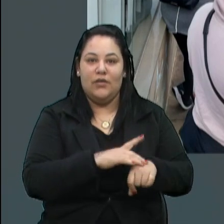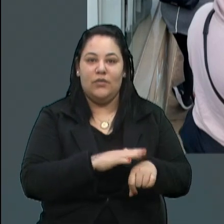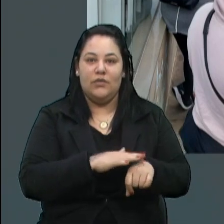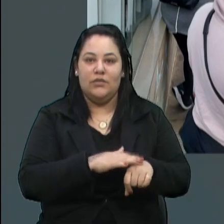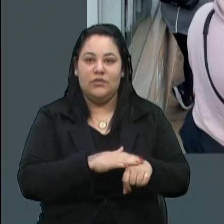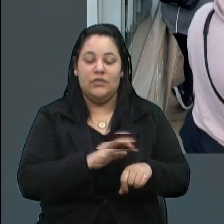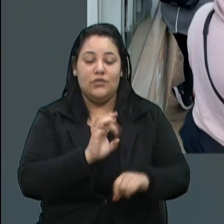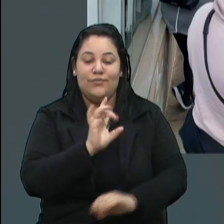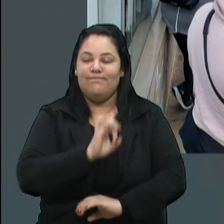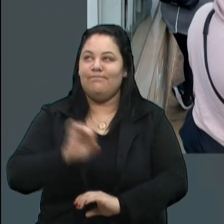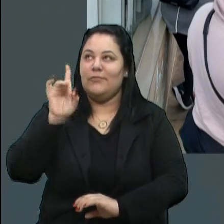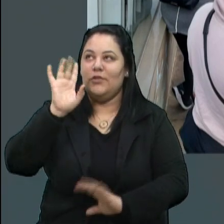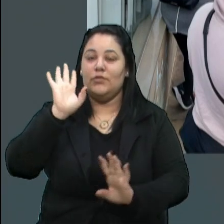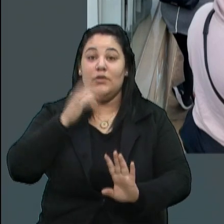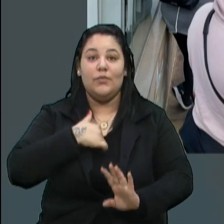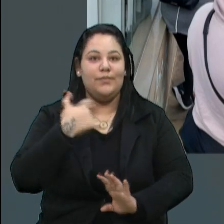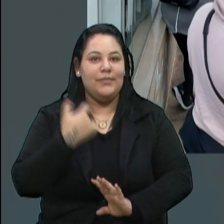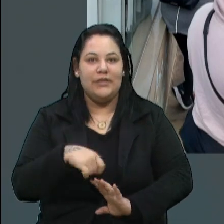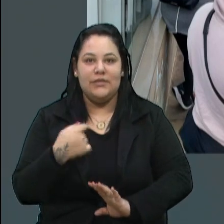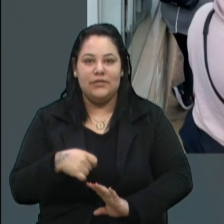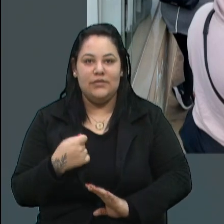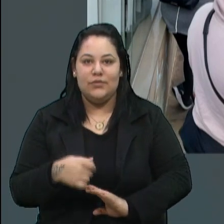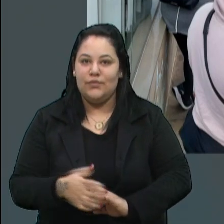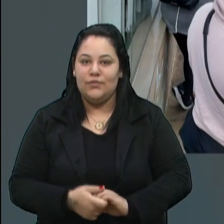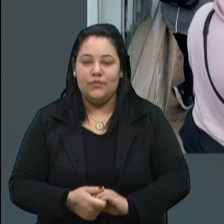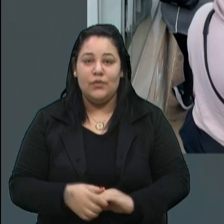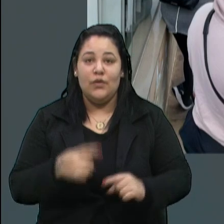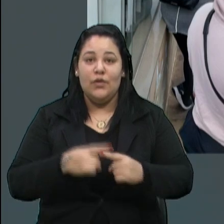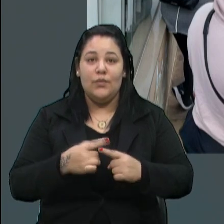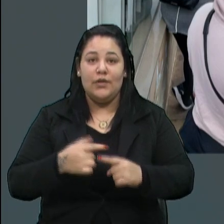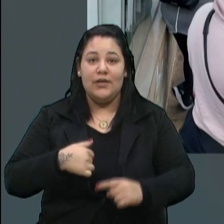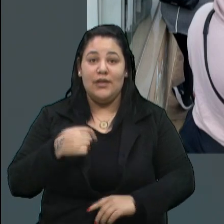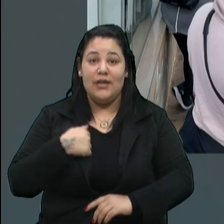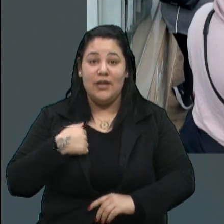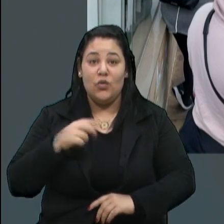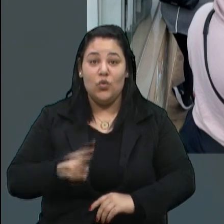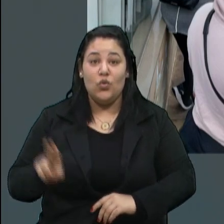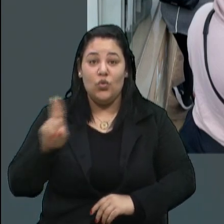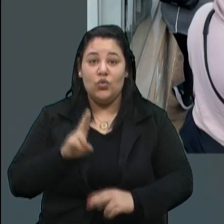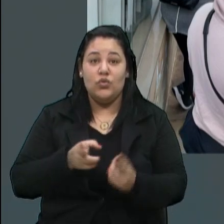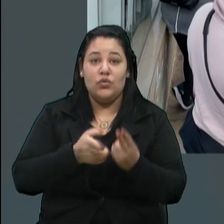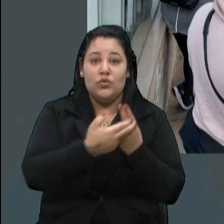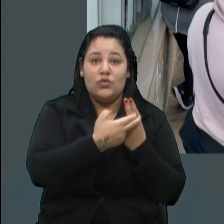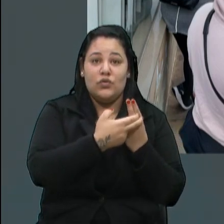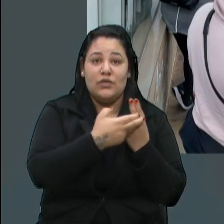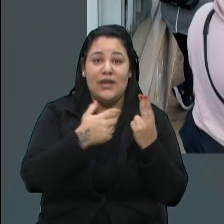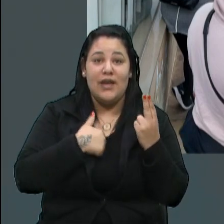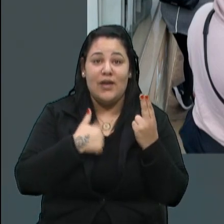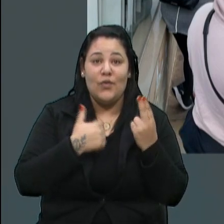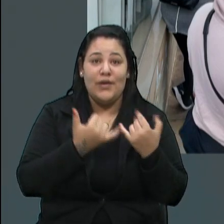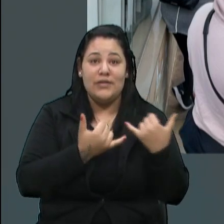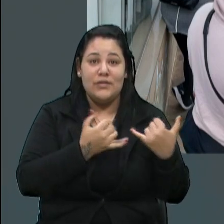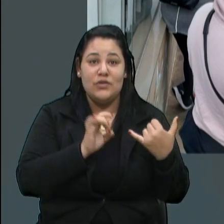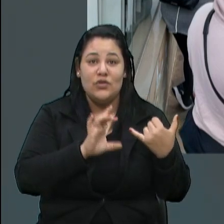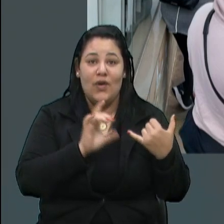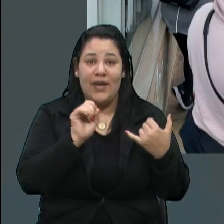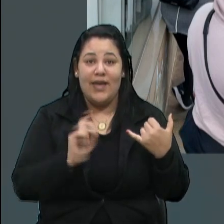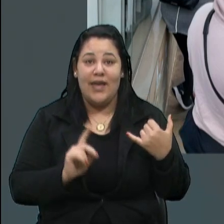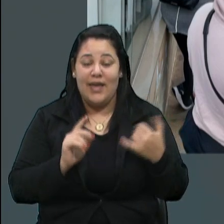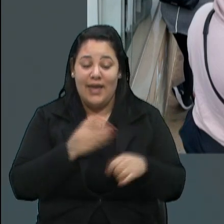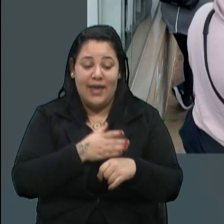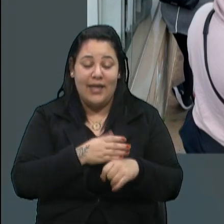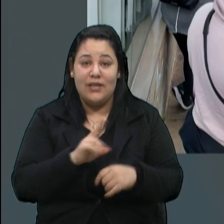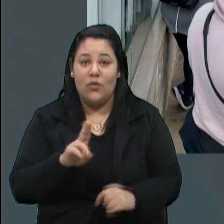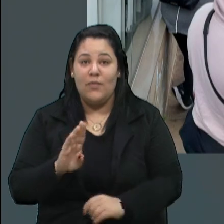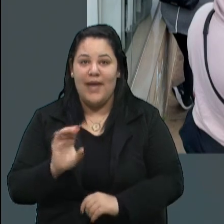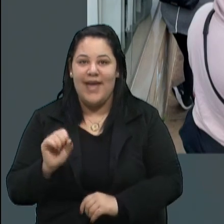Deus preciso porque eu sou usuário do SUS eu sou exemplo é só quem anda dentro de uma OBS quem vai para uma